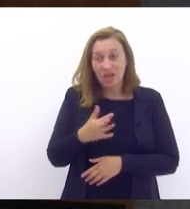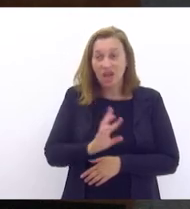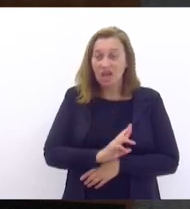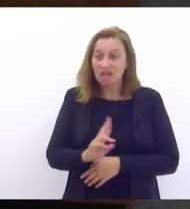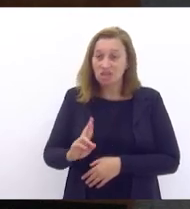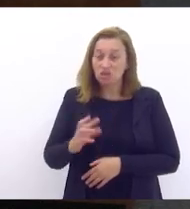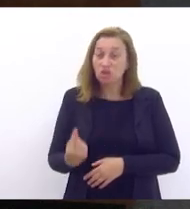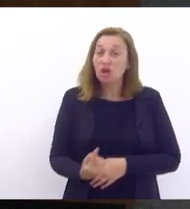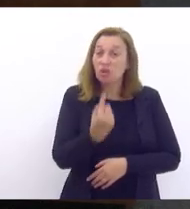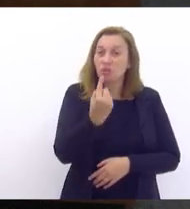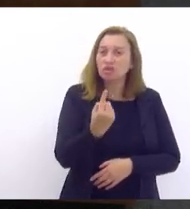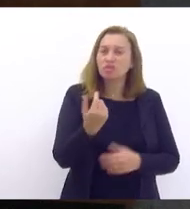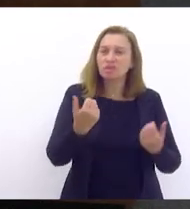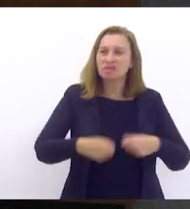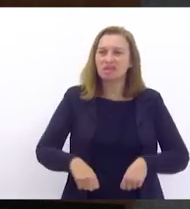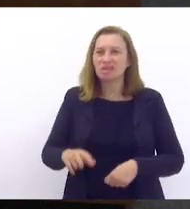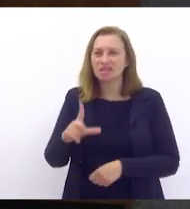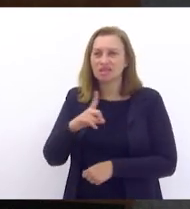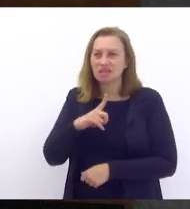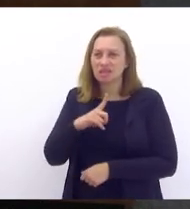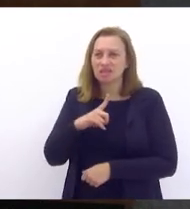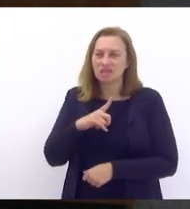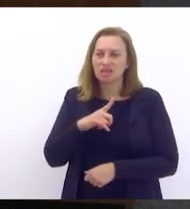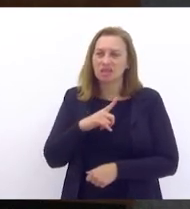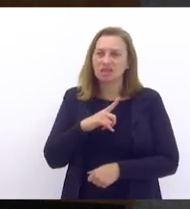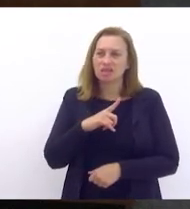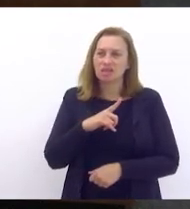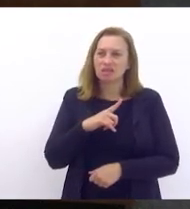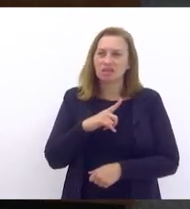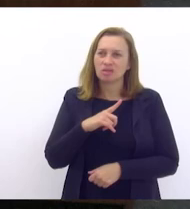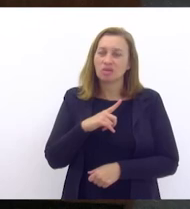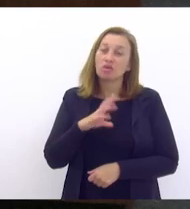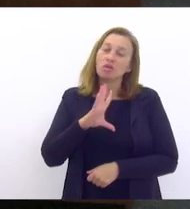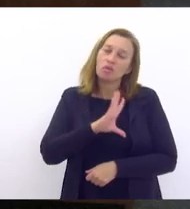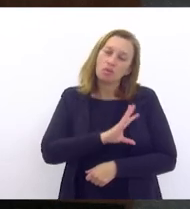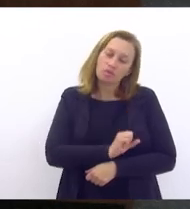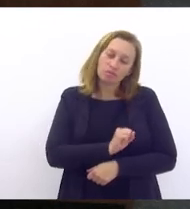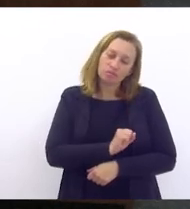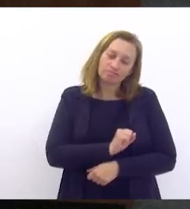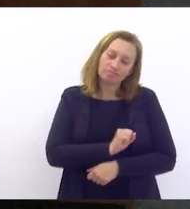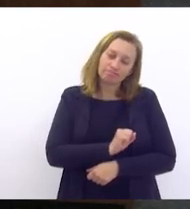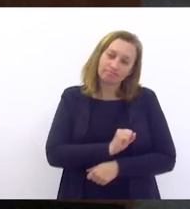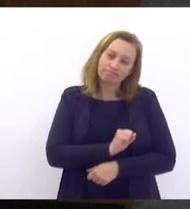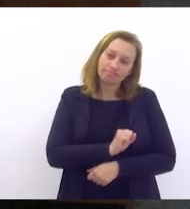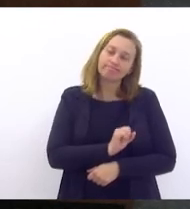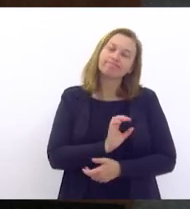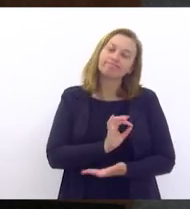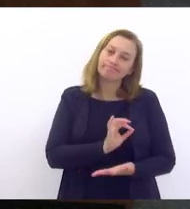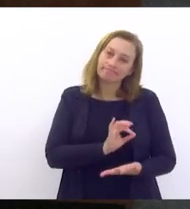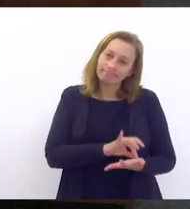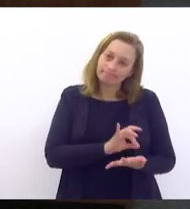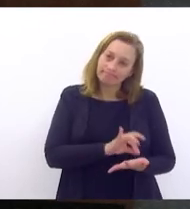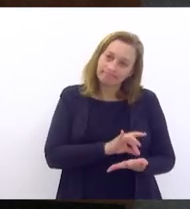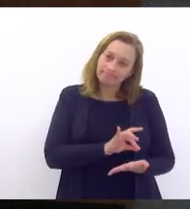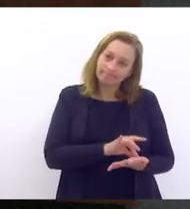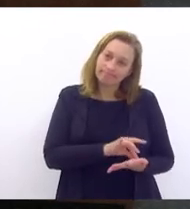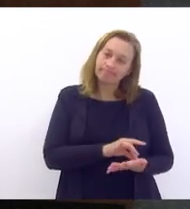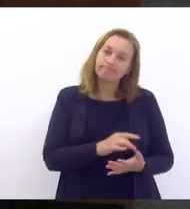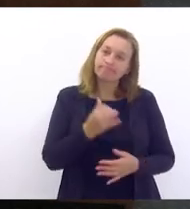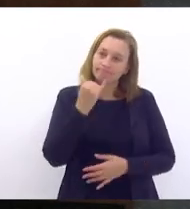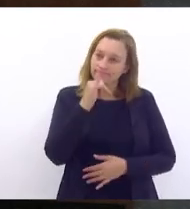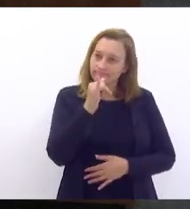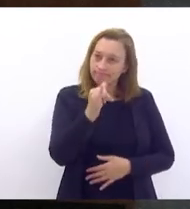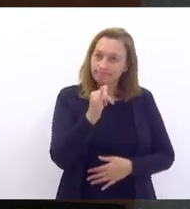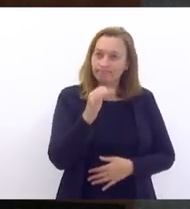a única que deveria existir é o amor porque essa é a verdadeira energia